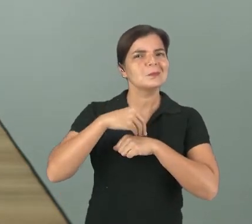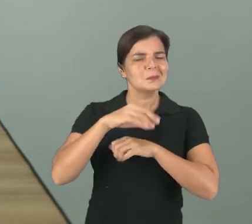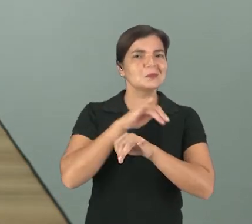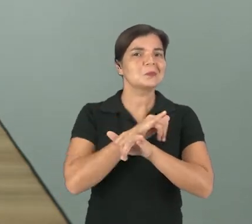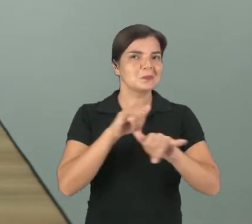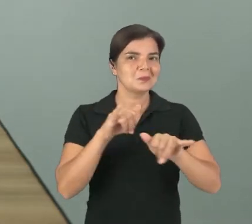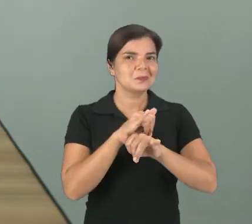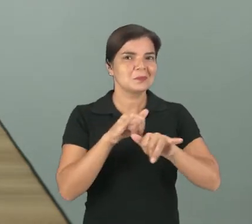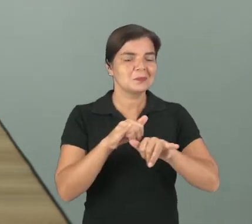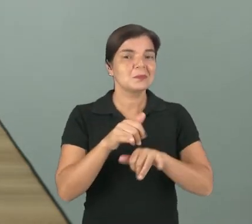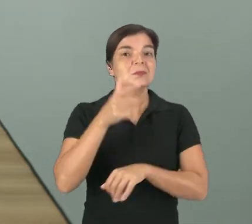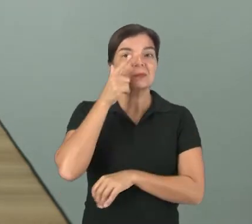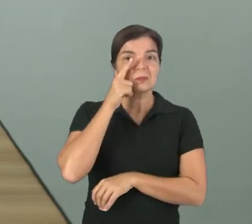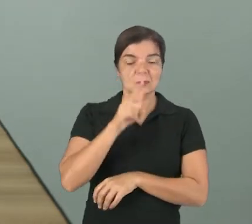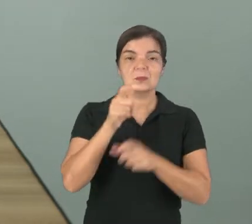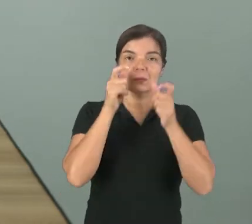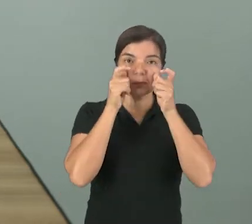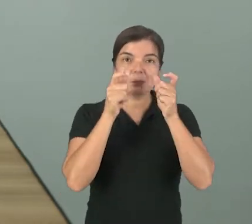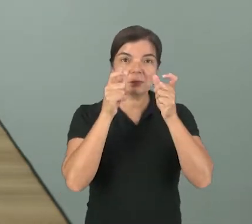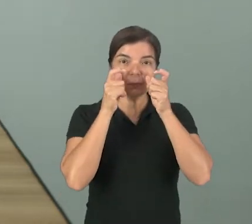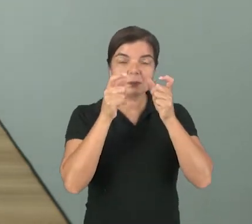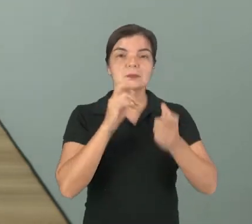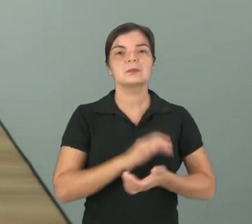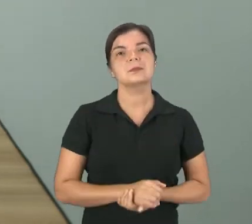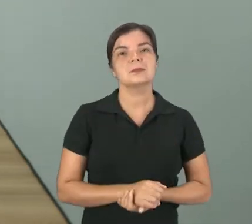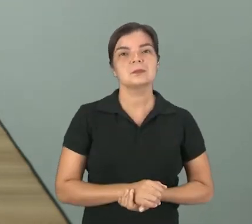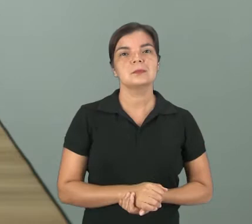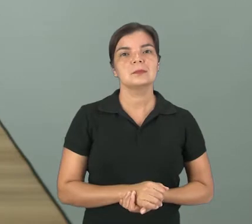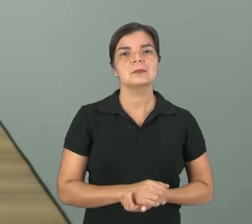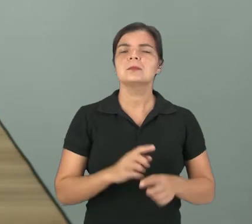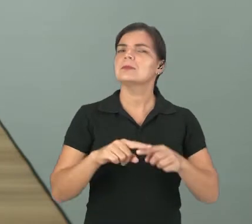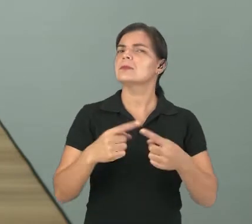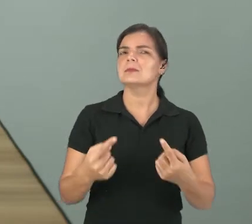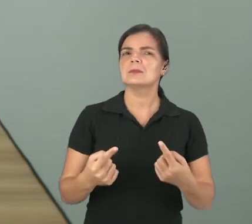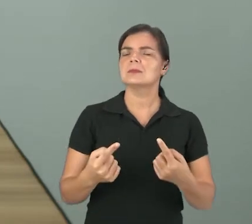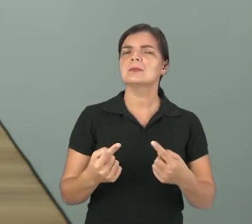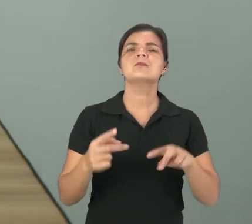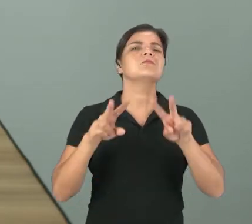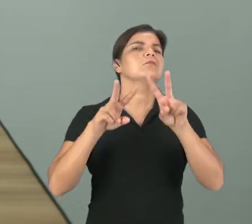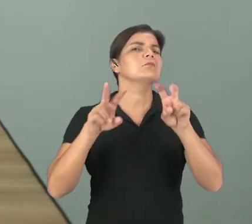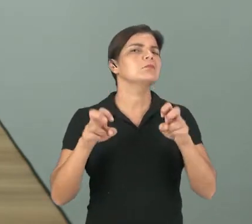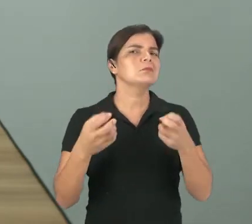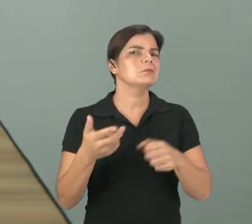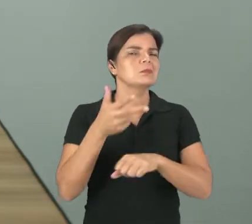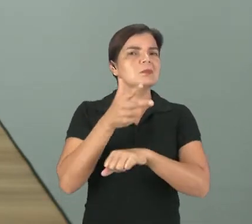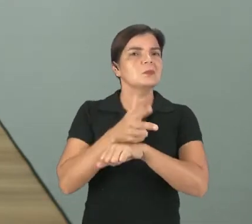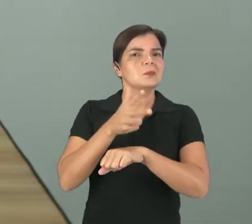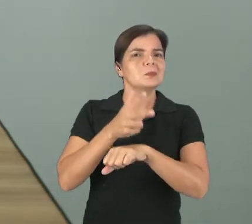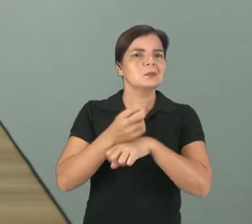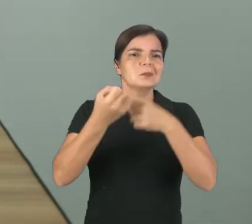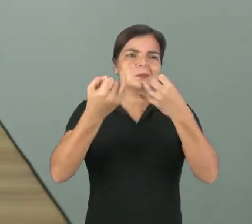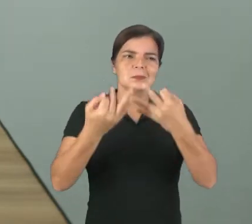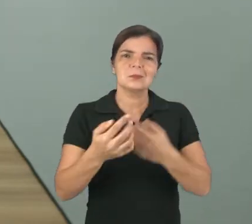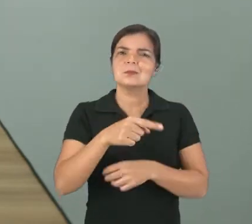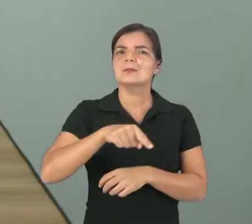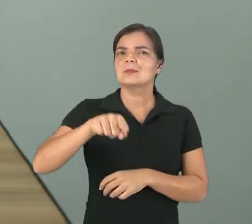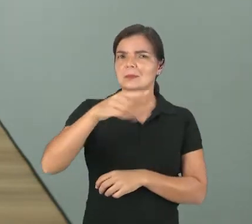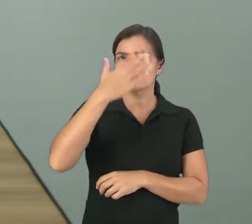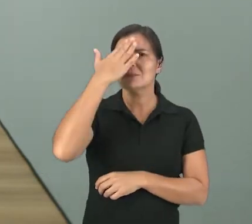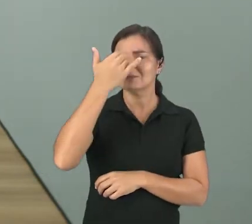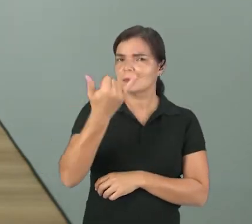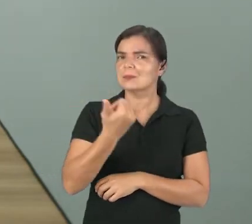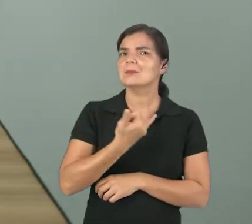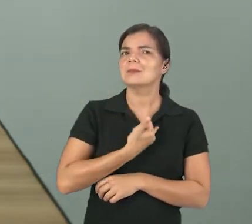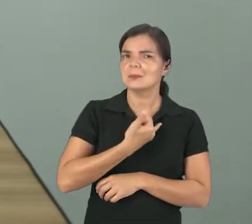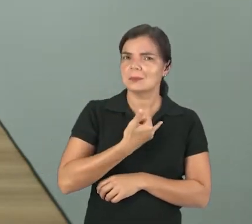mensagem? Vocês conseguiram prestar atenção nisso? Mas sobre o que esse vídeo fala? Você sabe me dizer o que